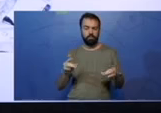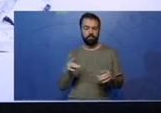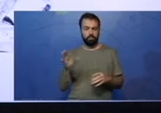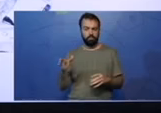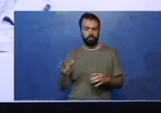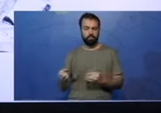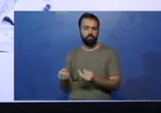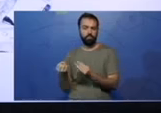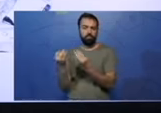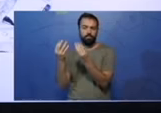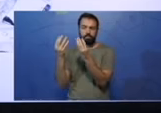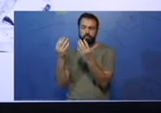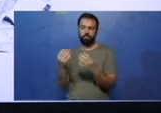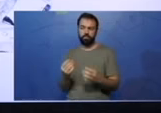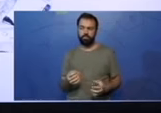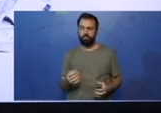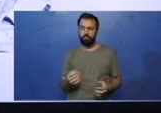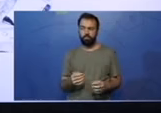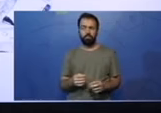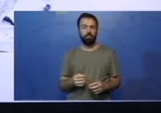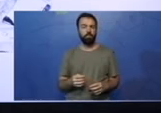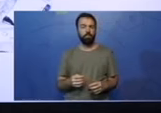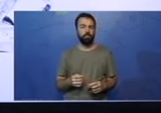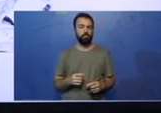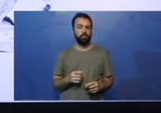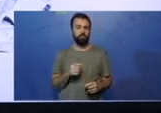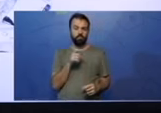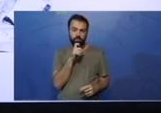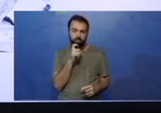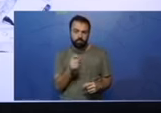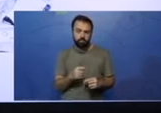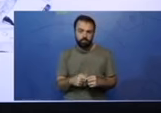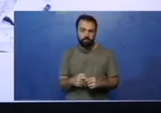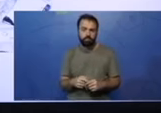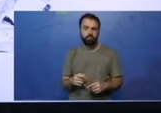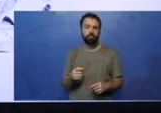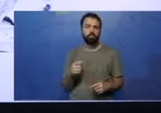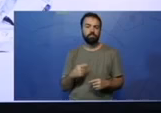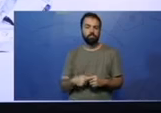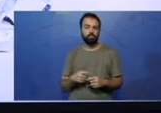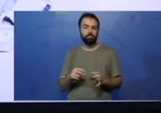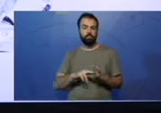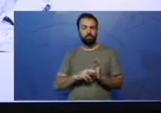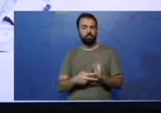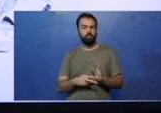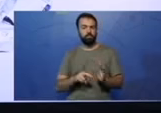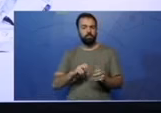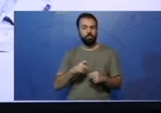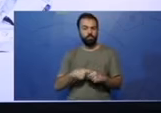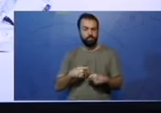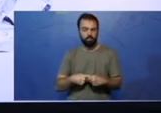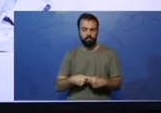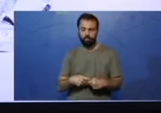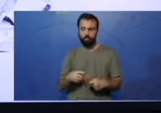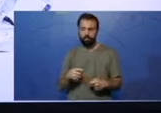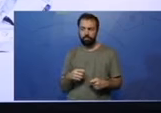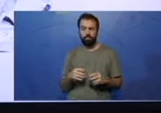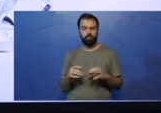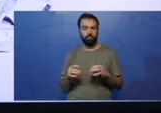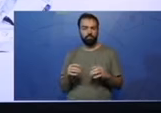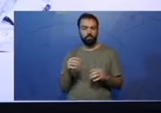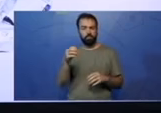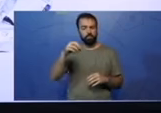natureza. Então, nós temos o gelo representando o estado sólido, a água que pinga representando o estado líquido e